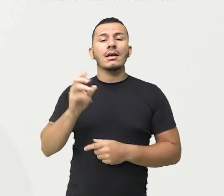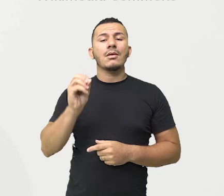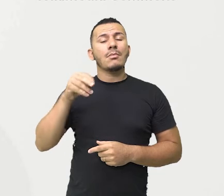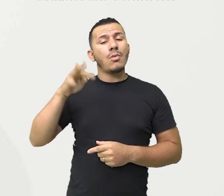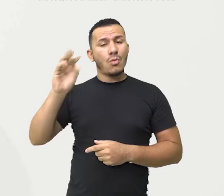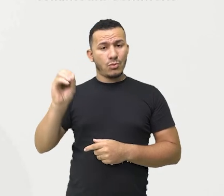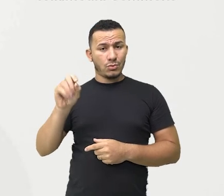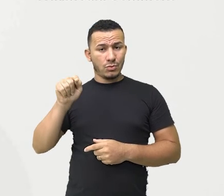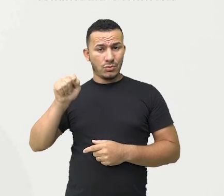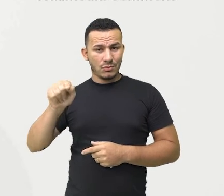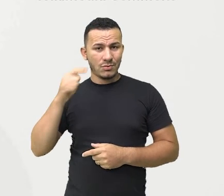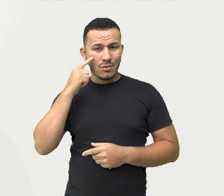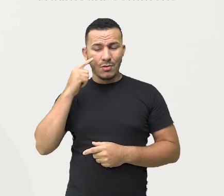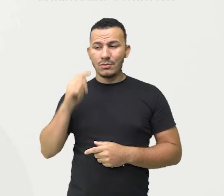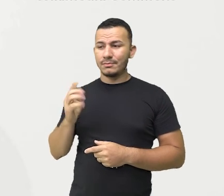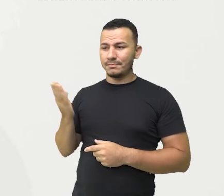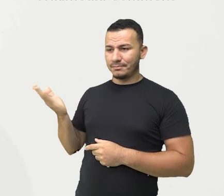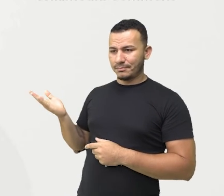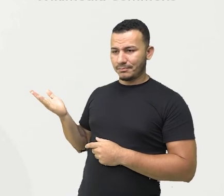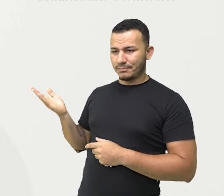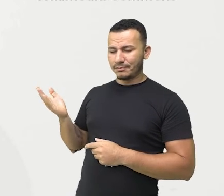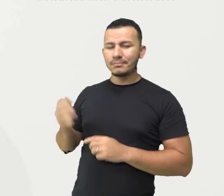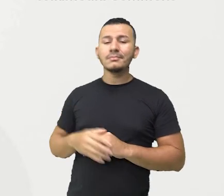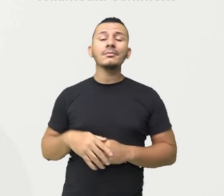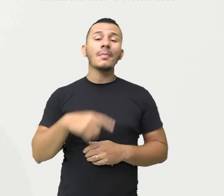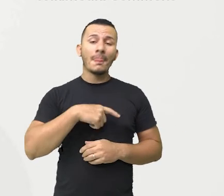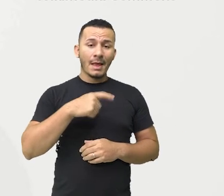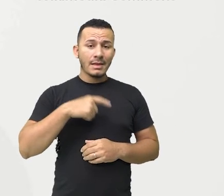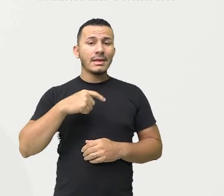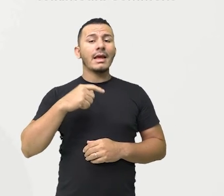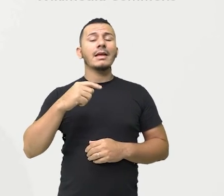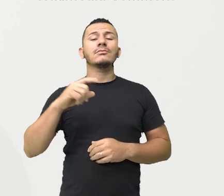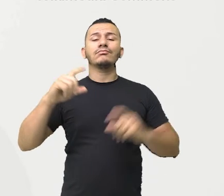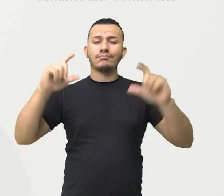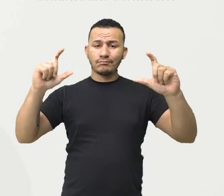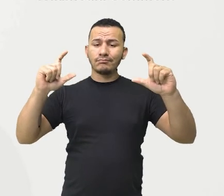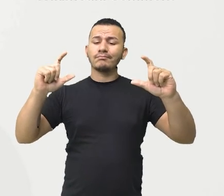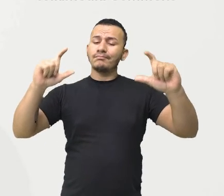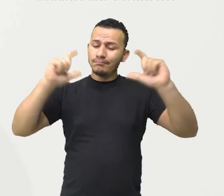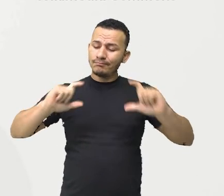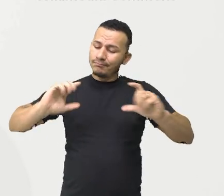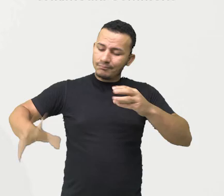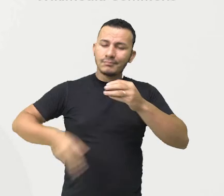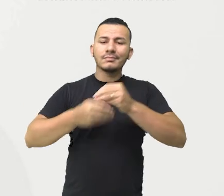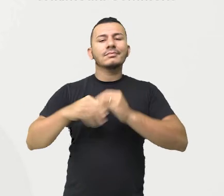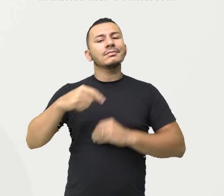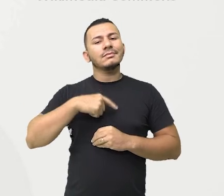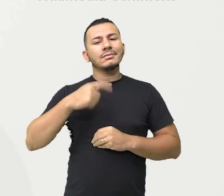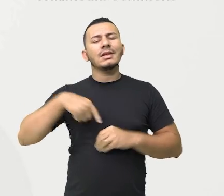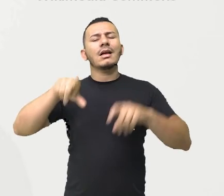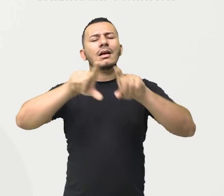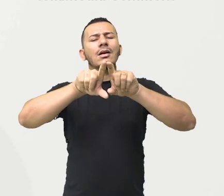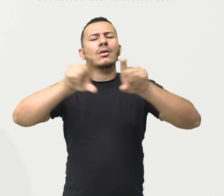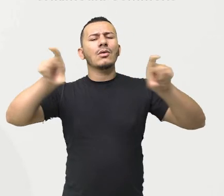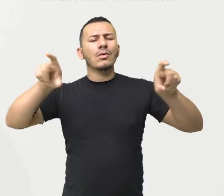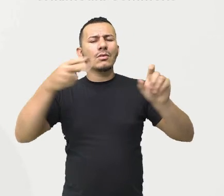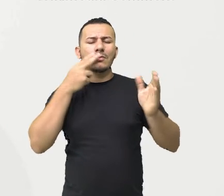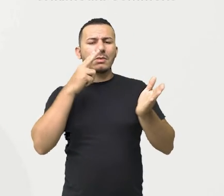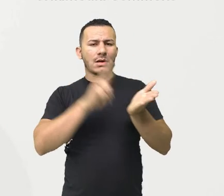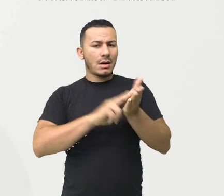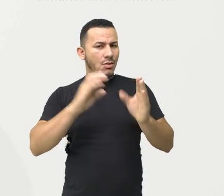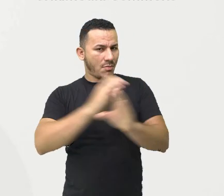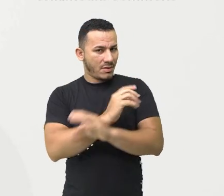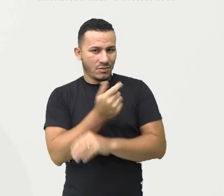pessoal? Então, antes desse trecho, já havia um trecho da carta e ela continua. É apenas um fragmento da